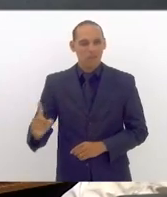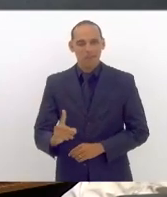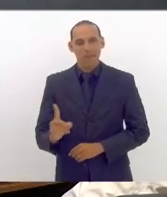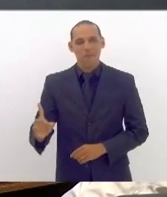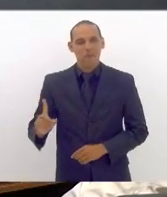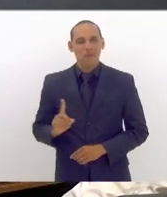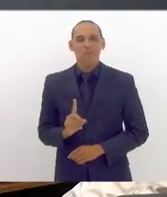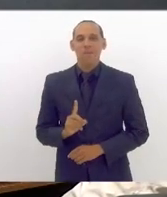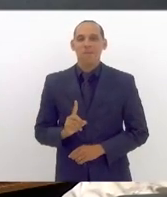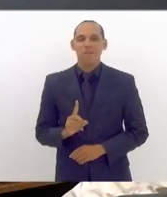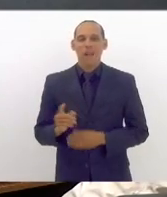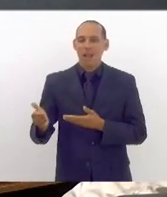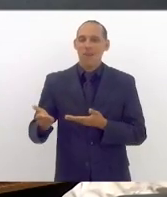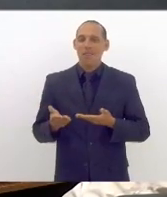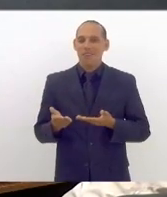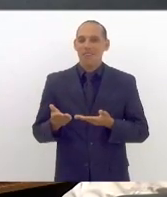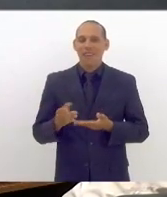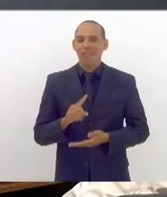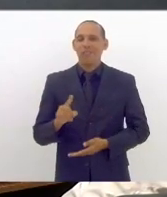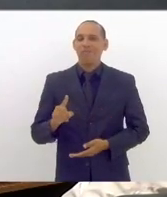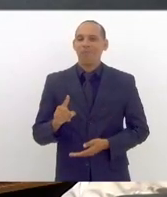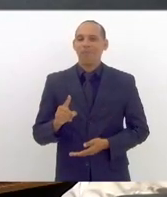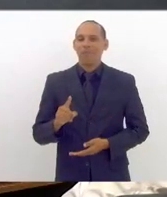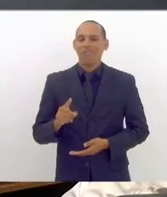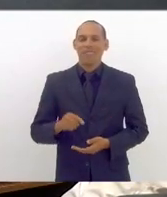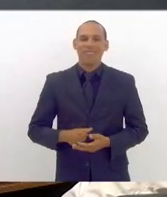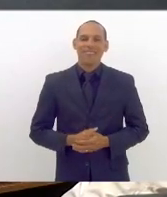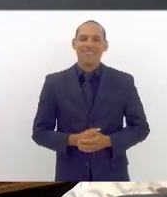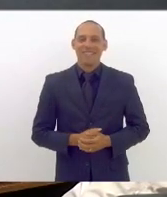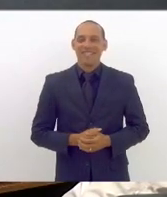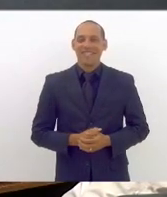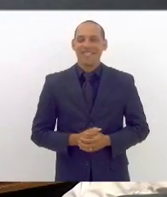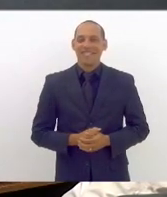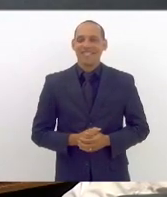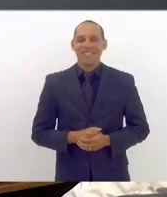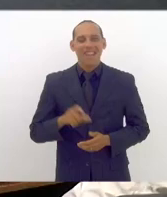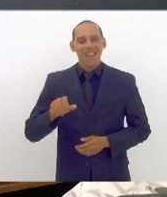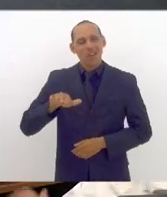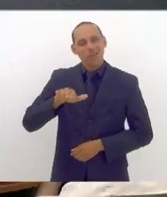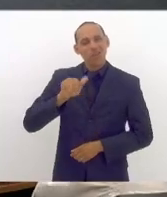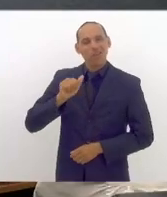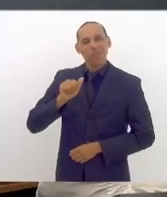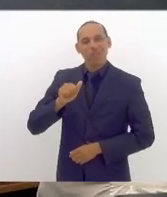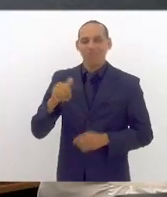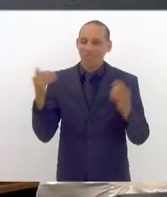não é um convite é uma convocação